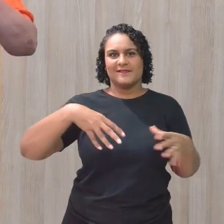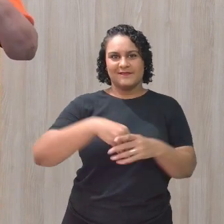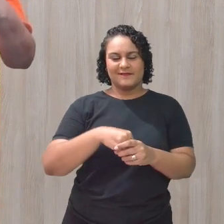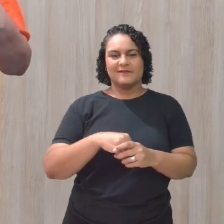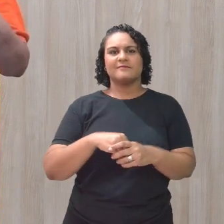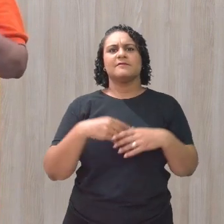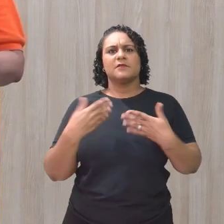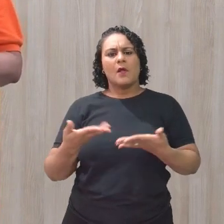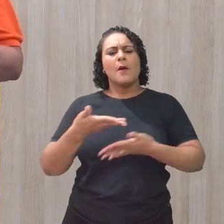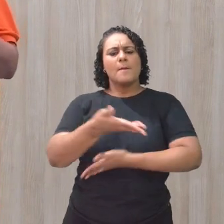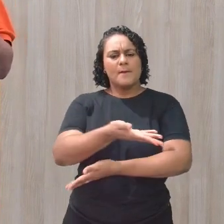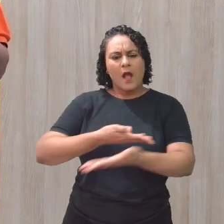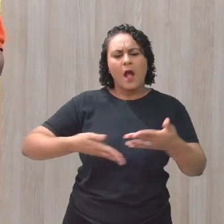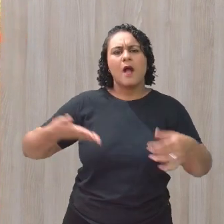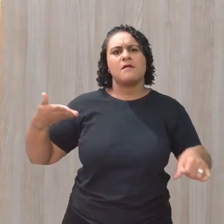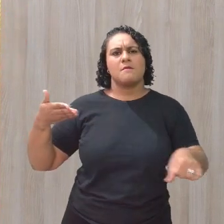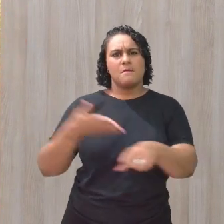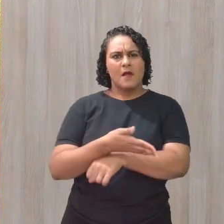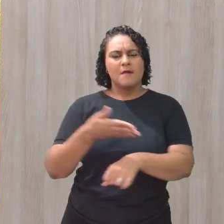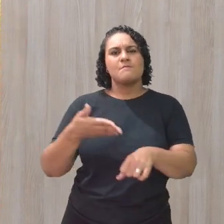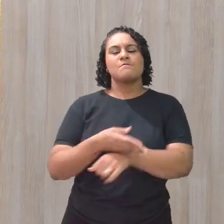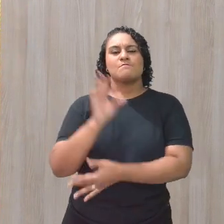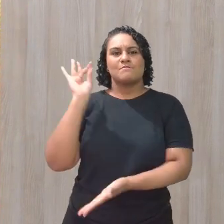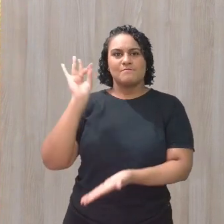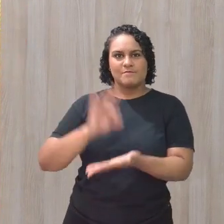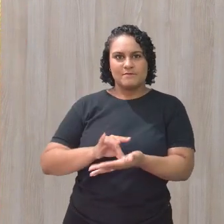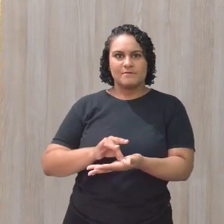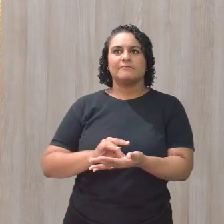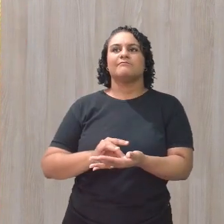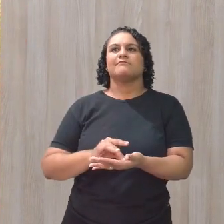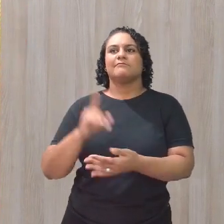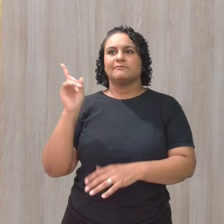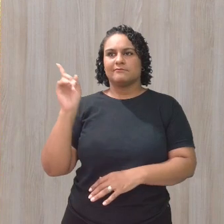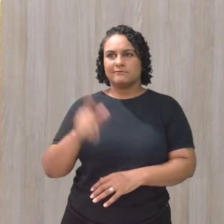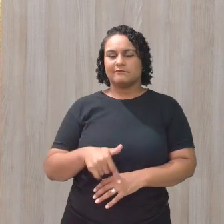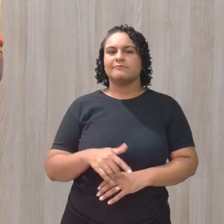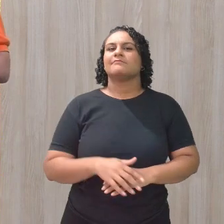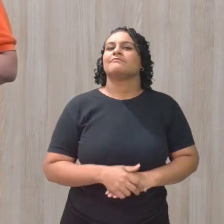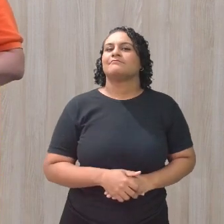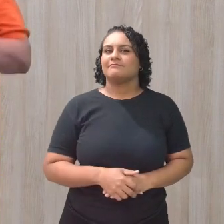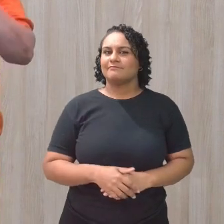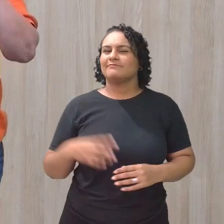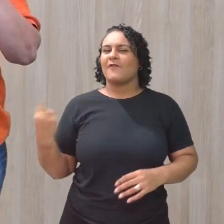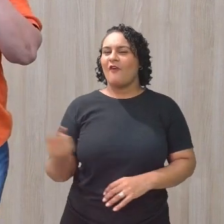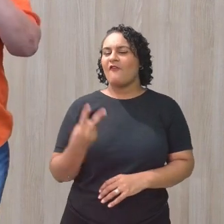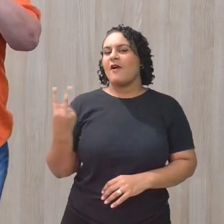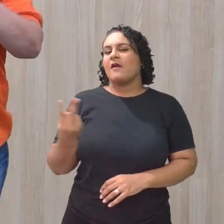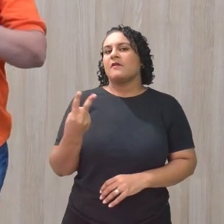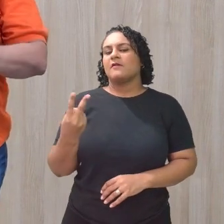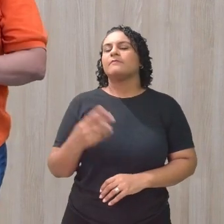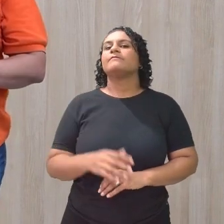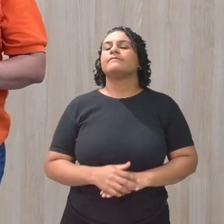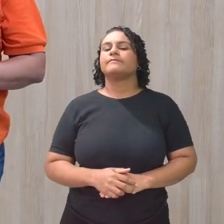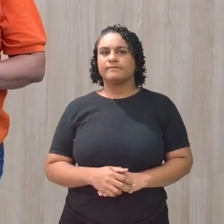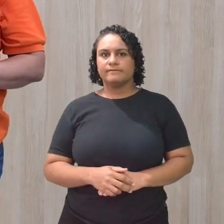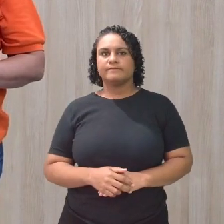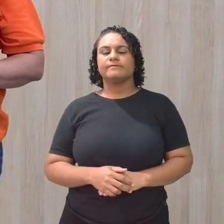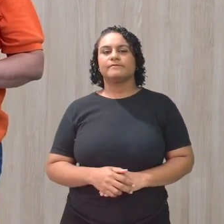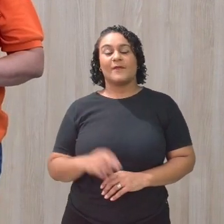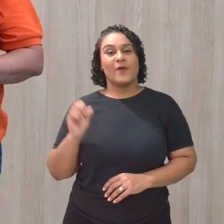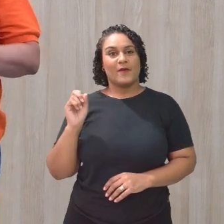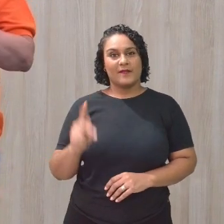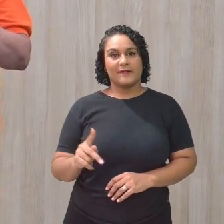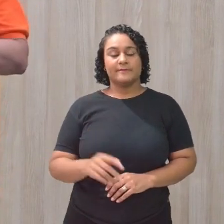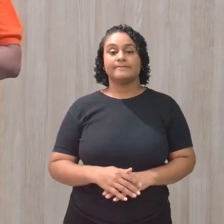Se envolvam, se relacionem. Isso é uma preciosidade. E não deixa de fazer isso no seu dia, tá